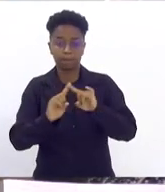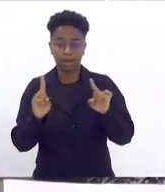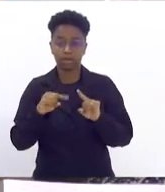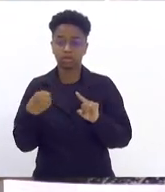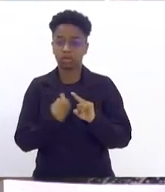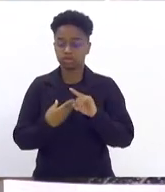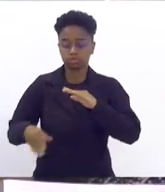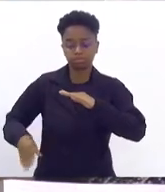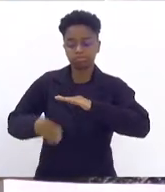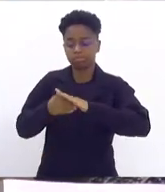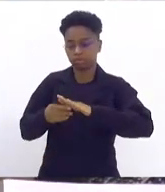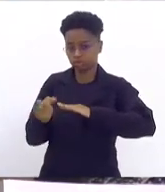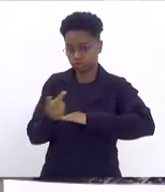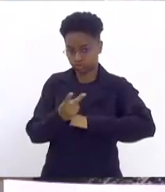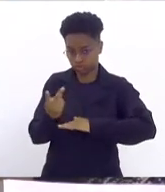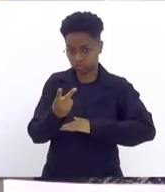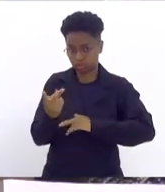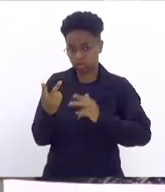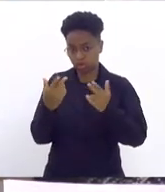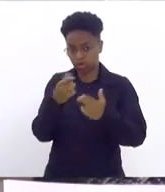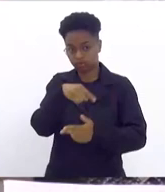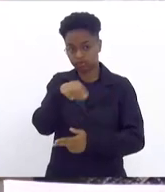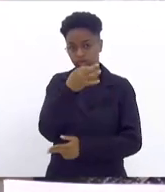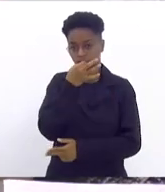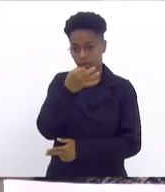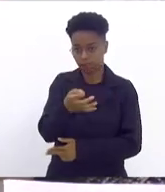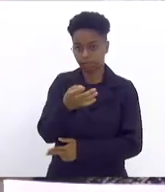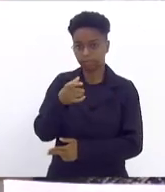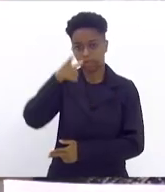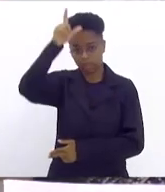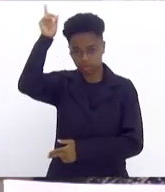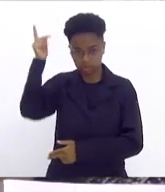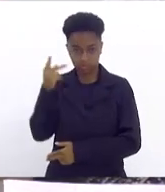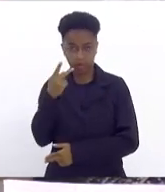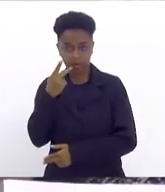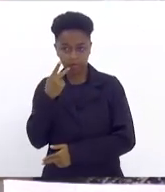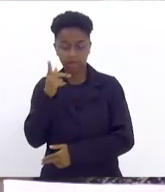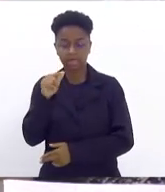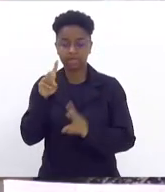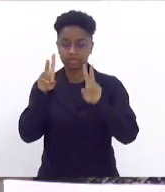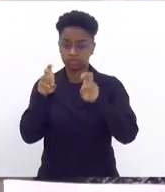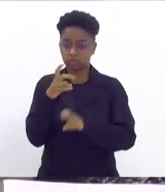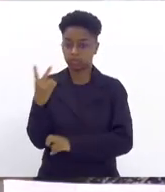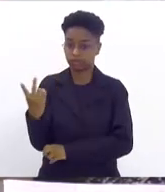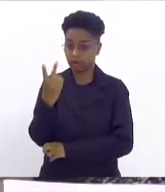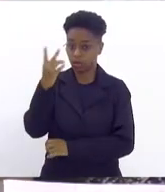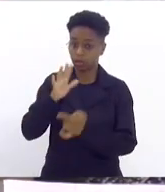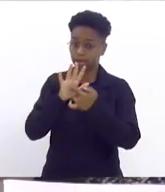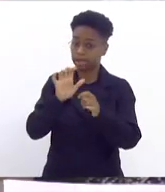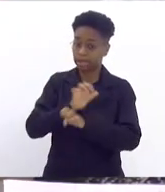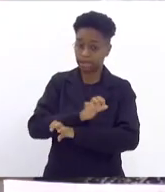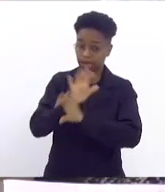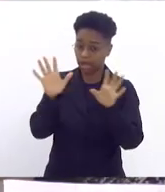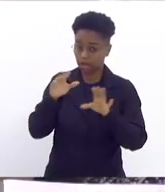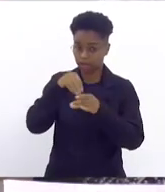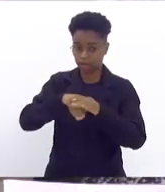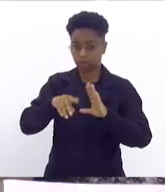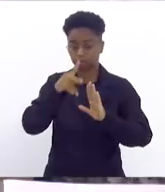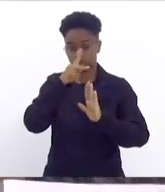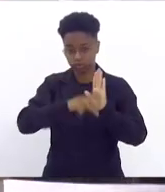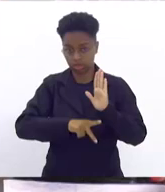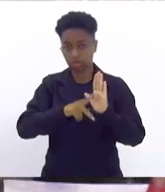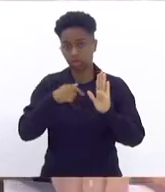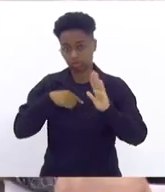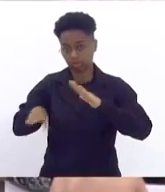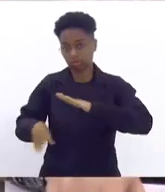como sugestão do nosso mestre, o Spaulo, que é do valor, para poder deixar mais claro dentro desse projeto, vou fazer essa